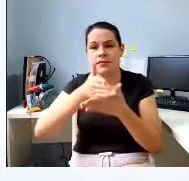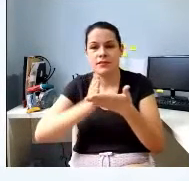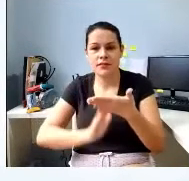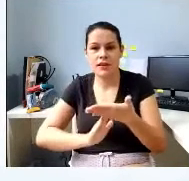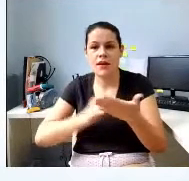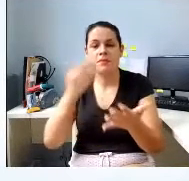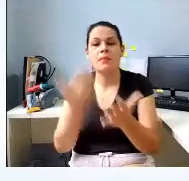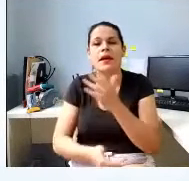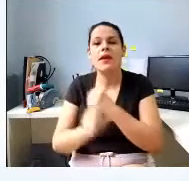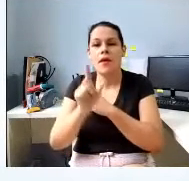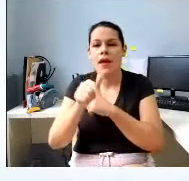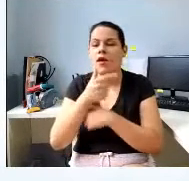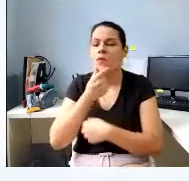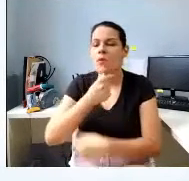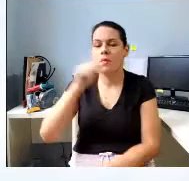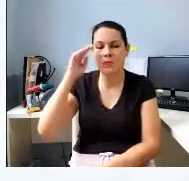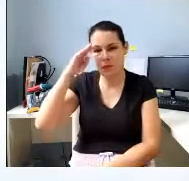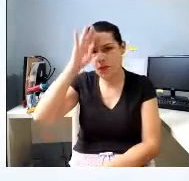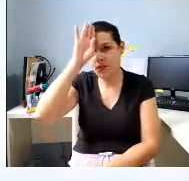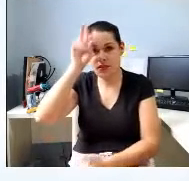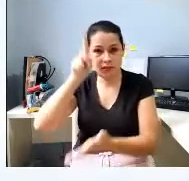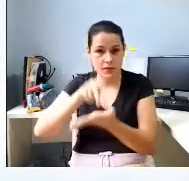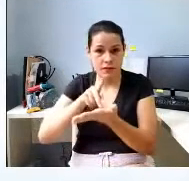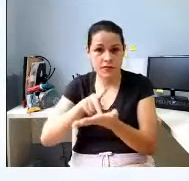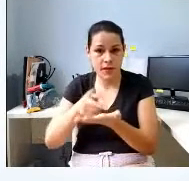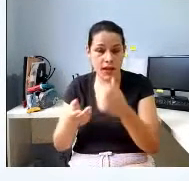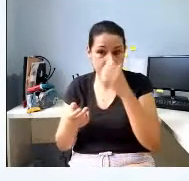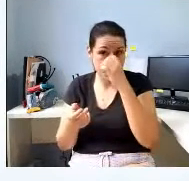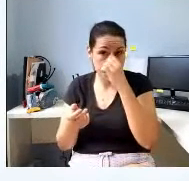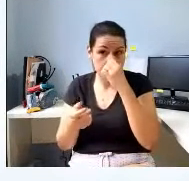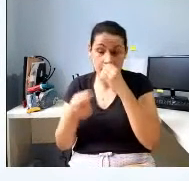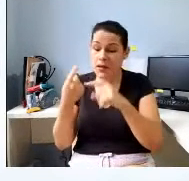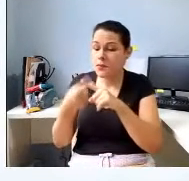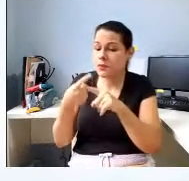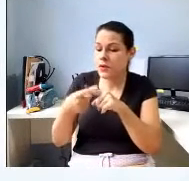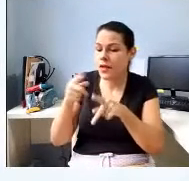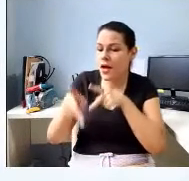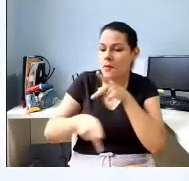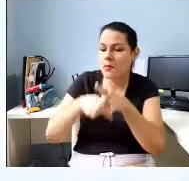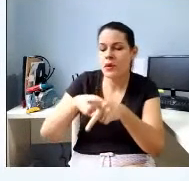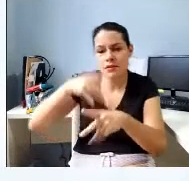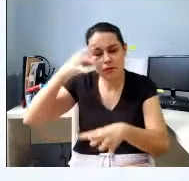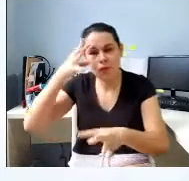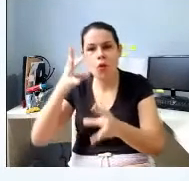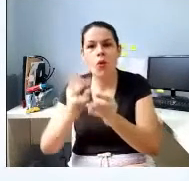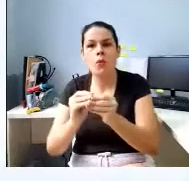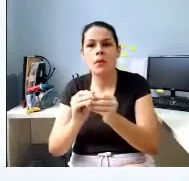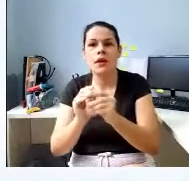Bolsonaro, e efetivamente foi, porque a população compreendeu,